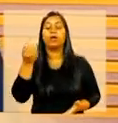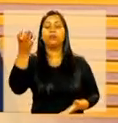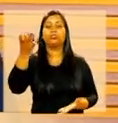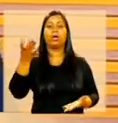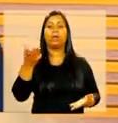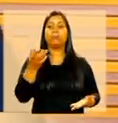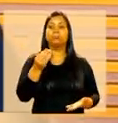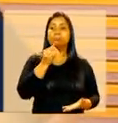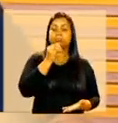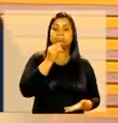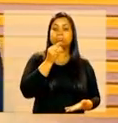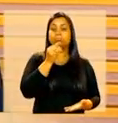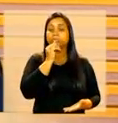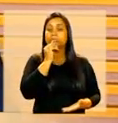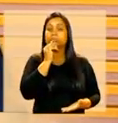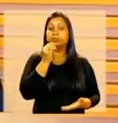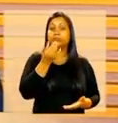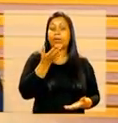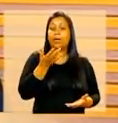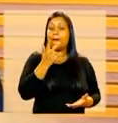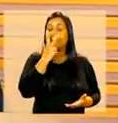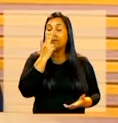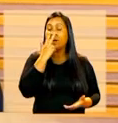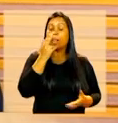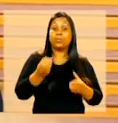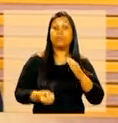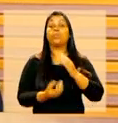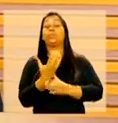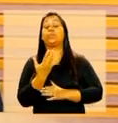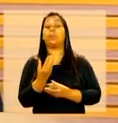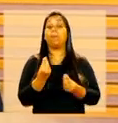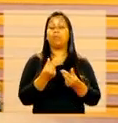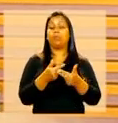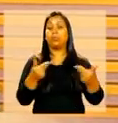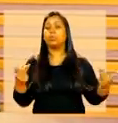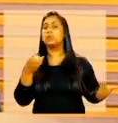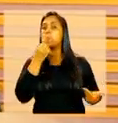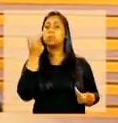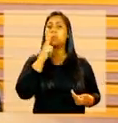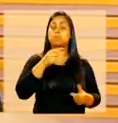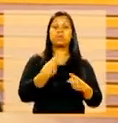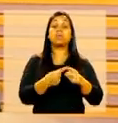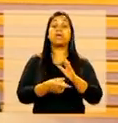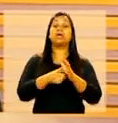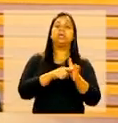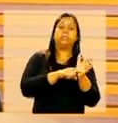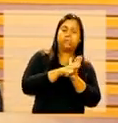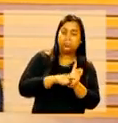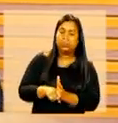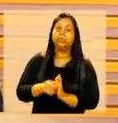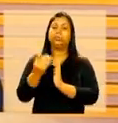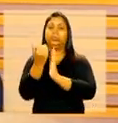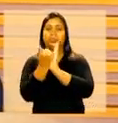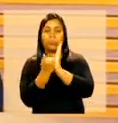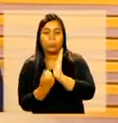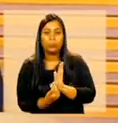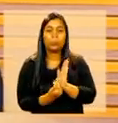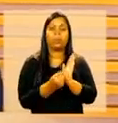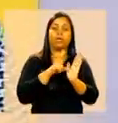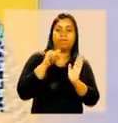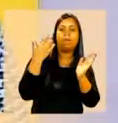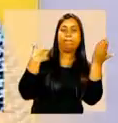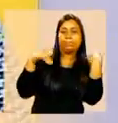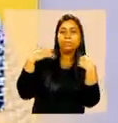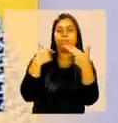não usufruindo, não fruindo essa viagem do quanto ela poderia render. Sim. Porque você tem toda uma pesquisa também de roteiro que você possa fazer, né?